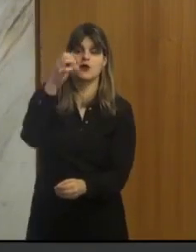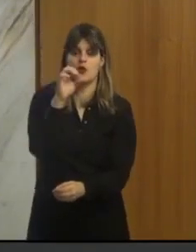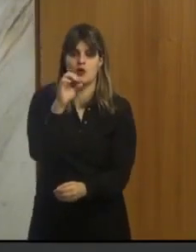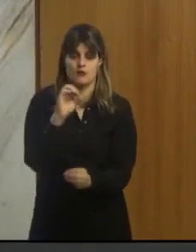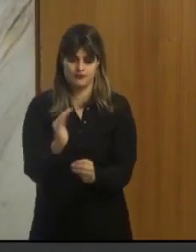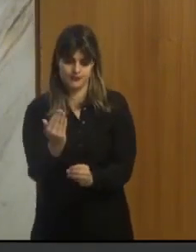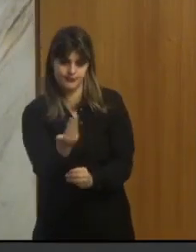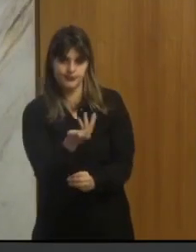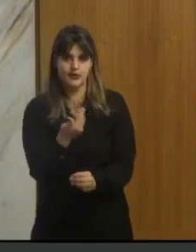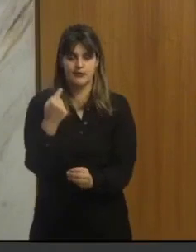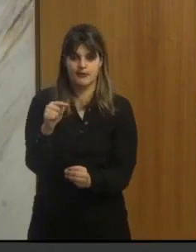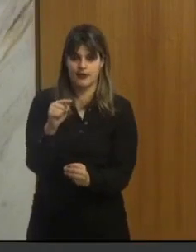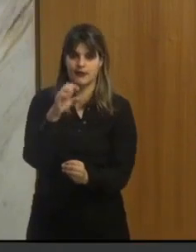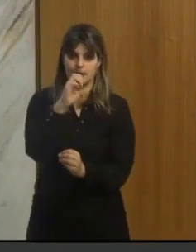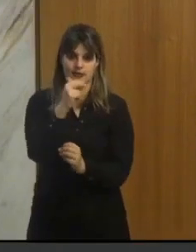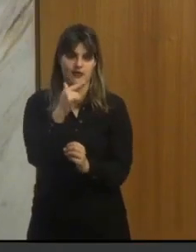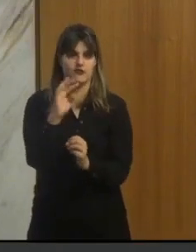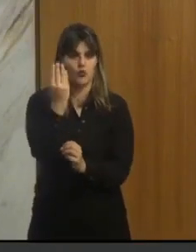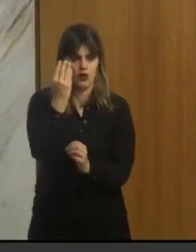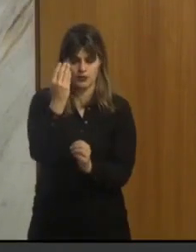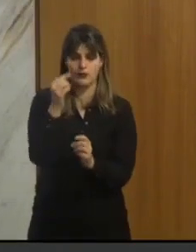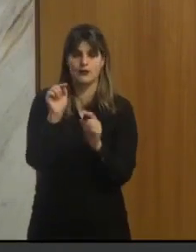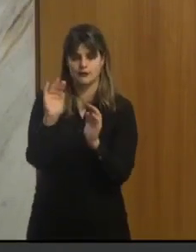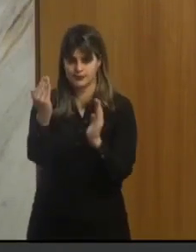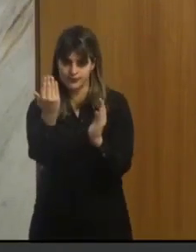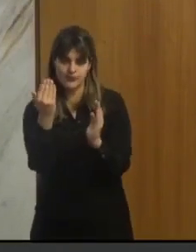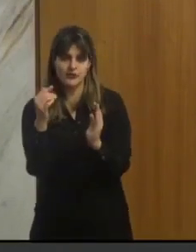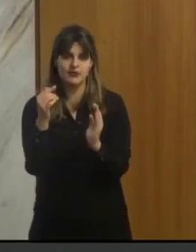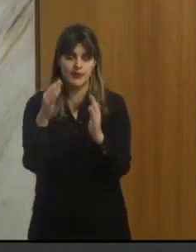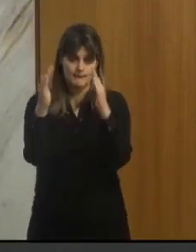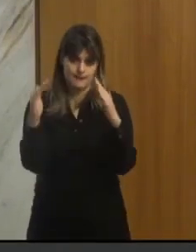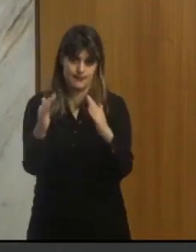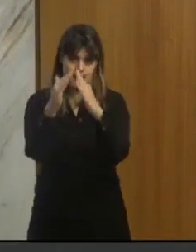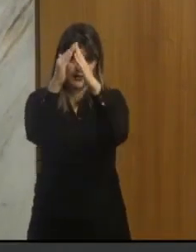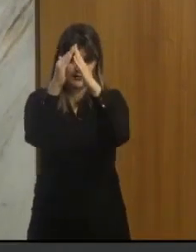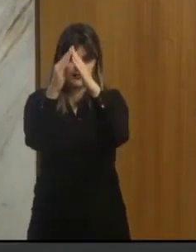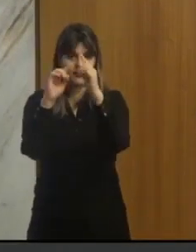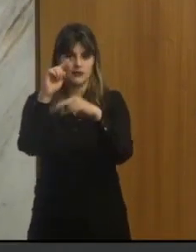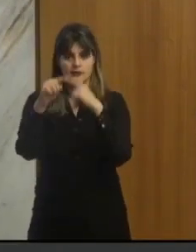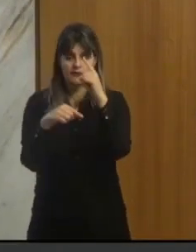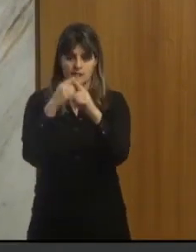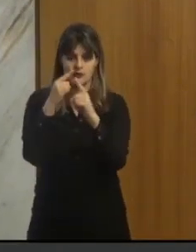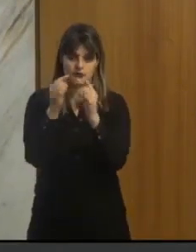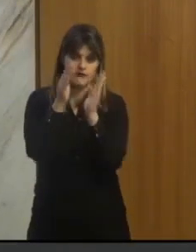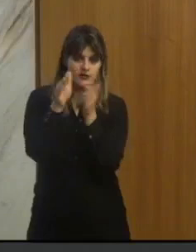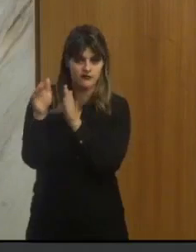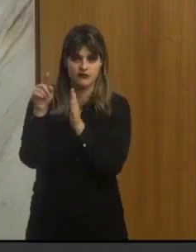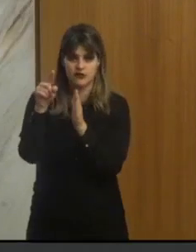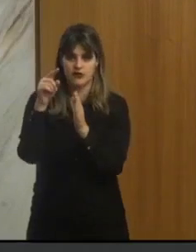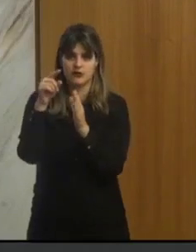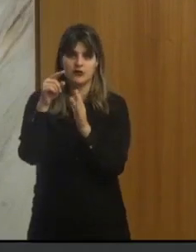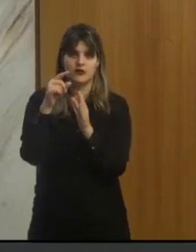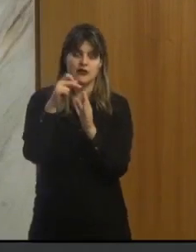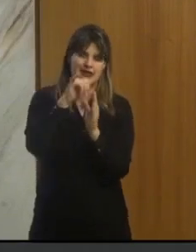um capitel de quatro faces, vê-se bem, rematadas em pirâmide. E duas faces têm as esferas armilares, as outras faces têm os